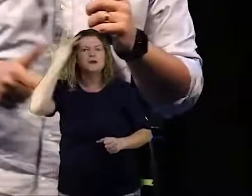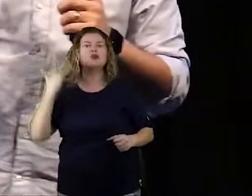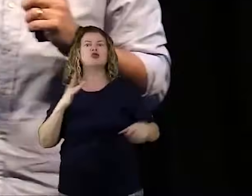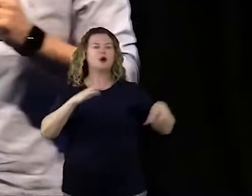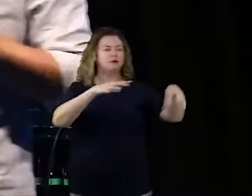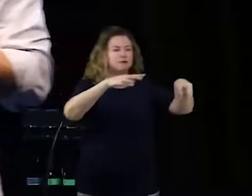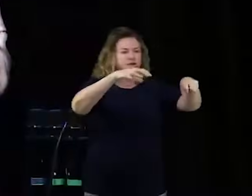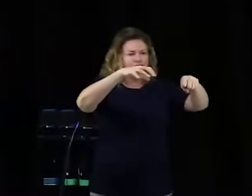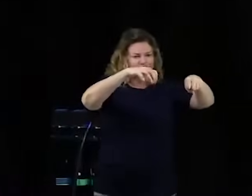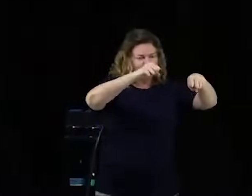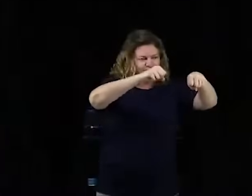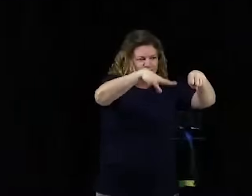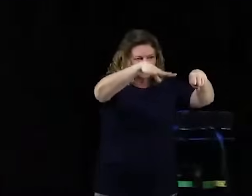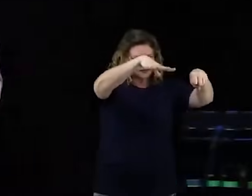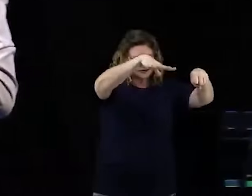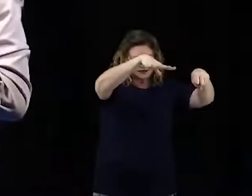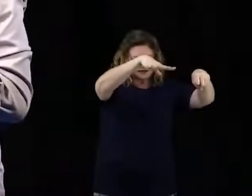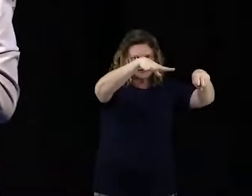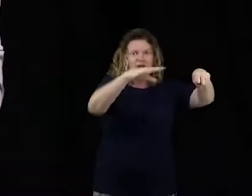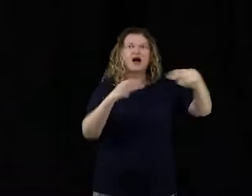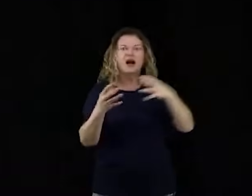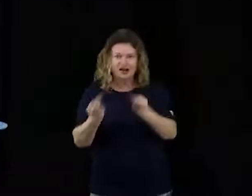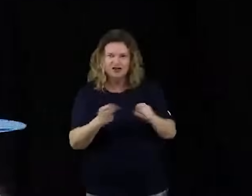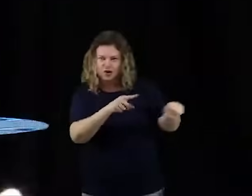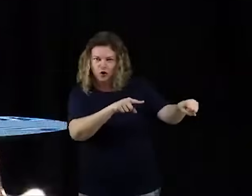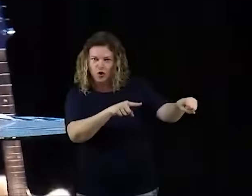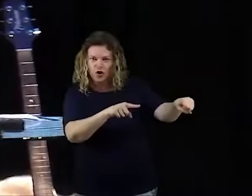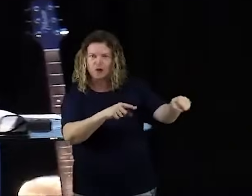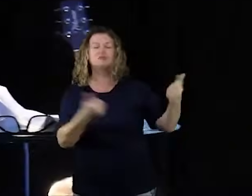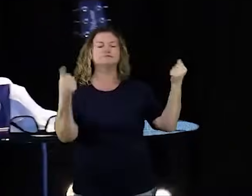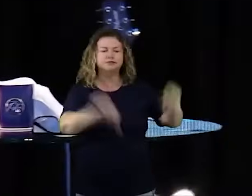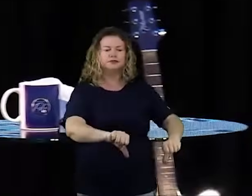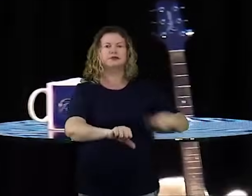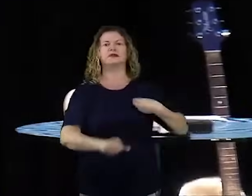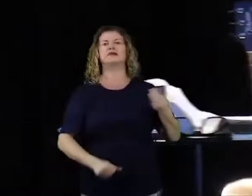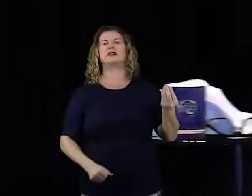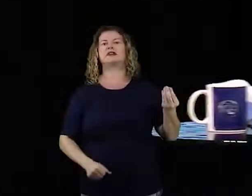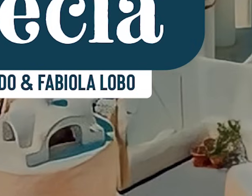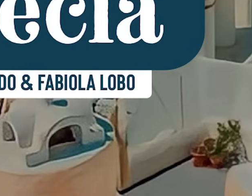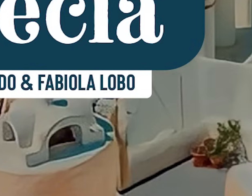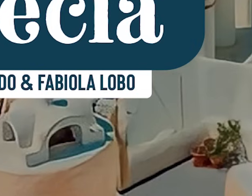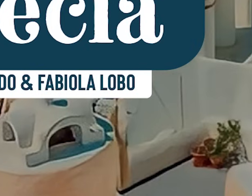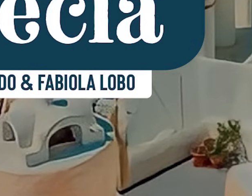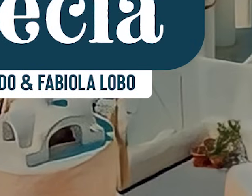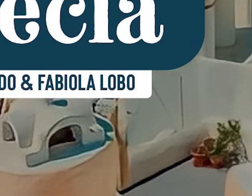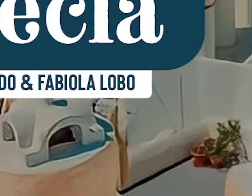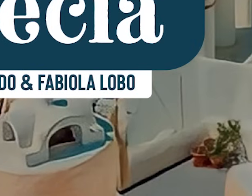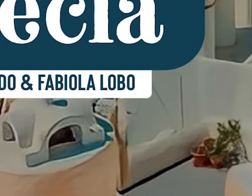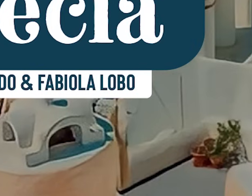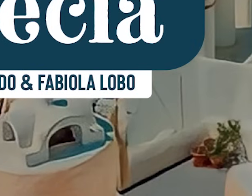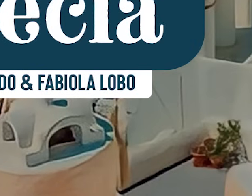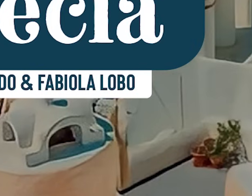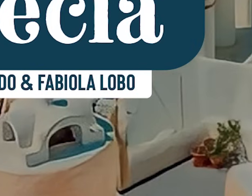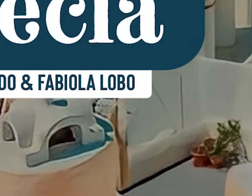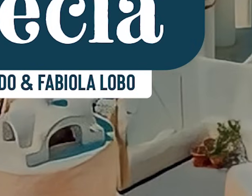tem uma vida com Deus de santidade não tem ou essa pessoa está sendo enganada o final dessa história eu sei qual